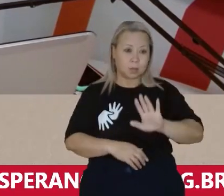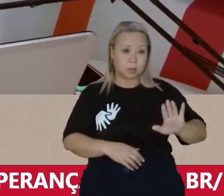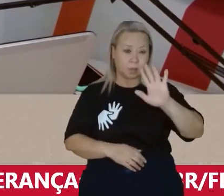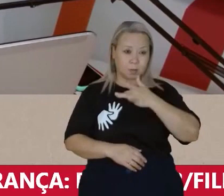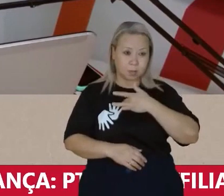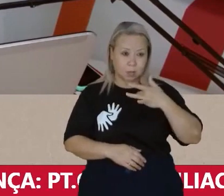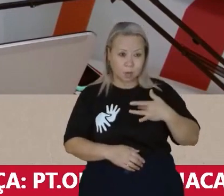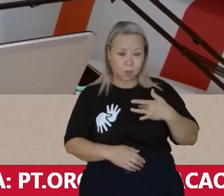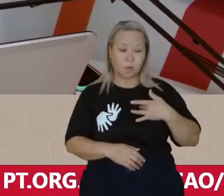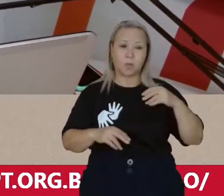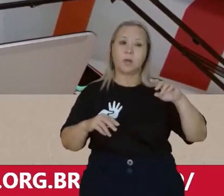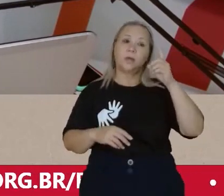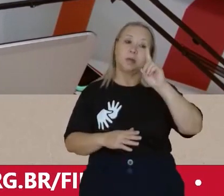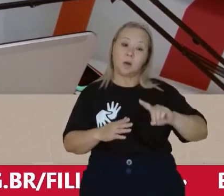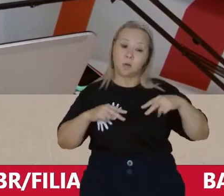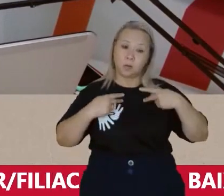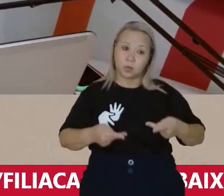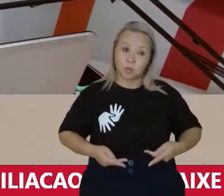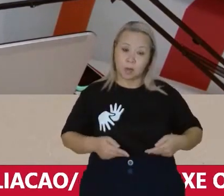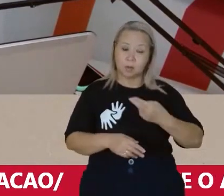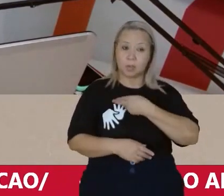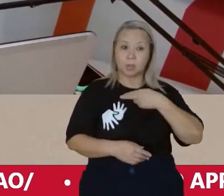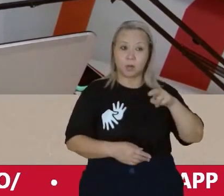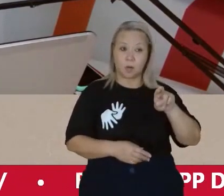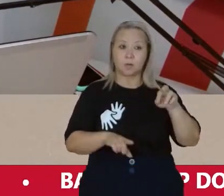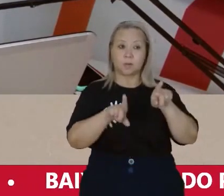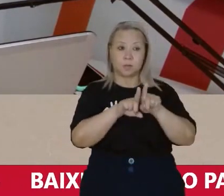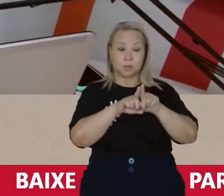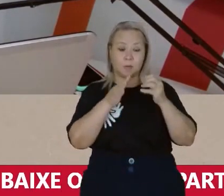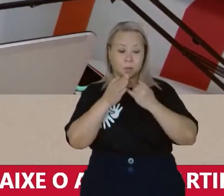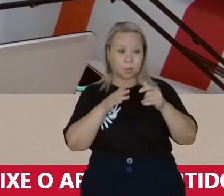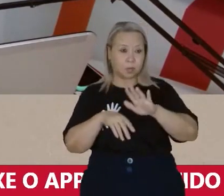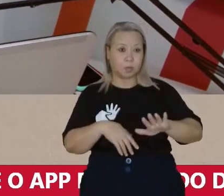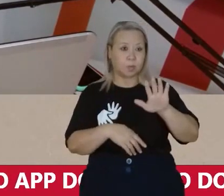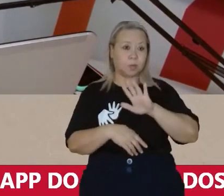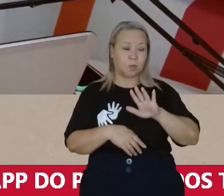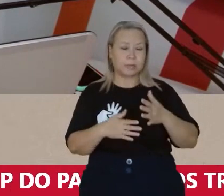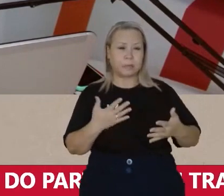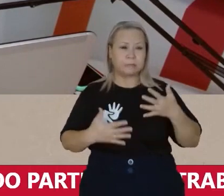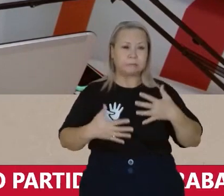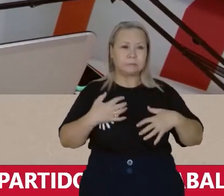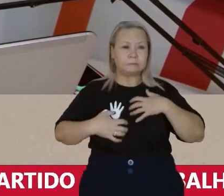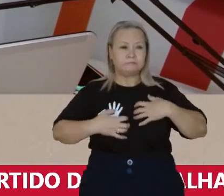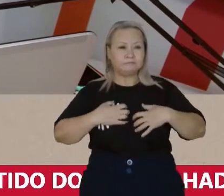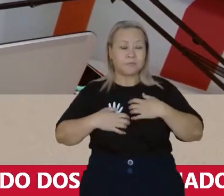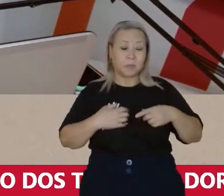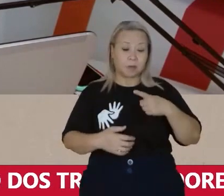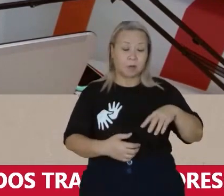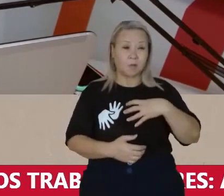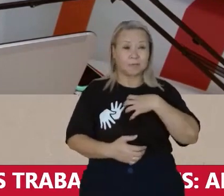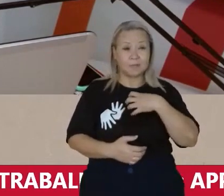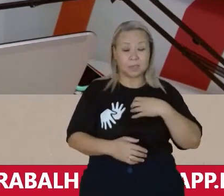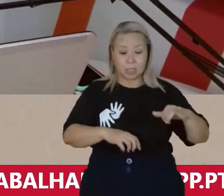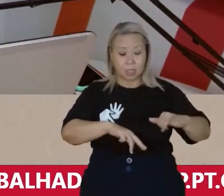entidades de direitos humanos, entidades religiosas, e sempre incomodadas com essa situação de que